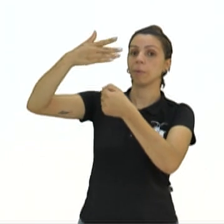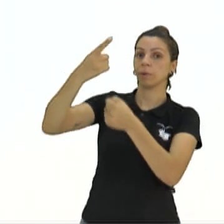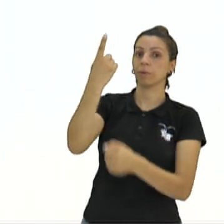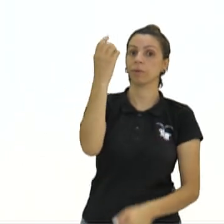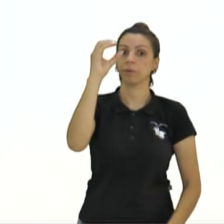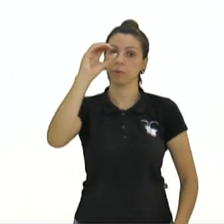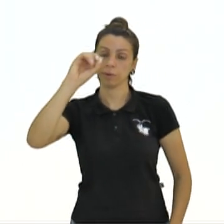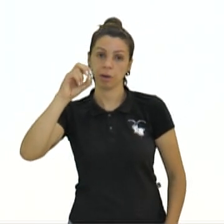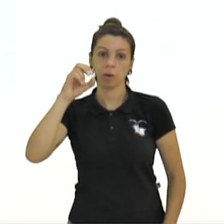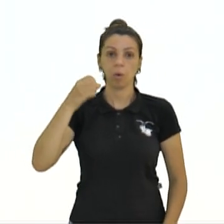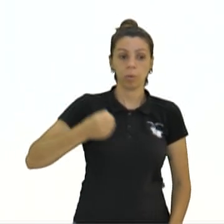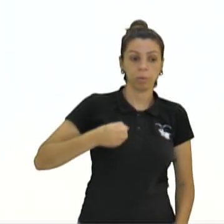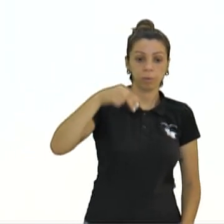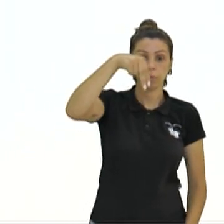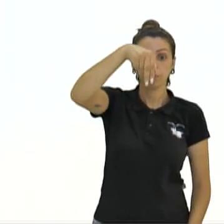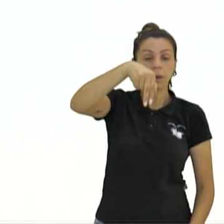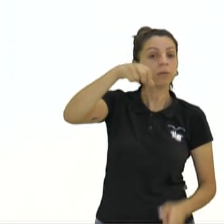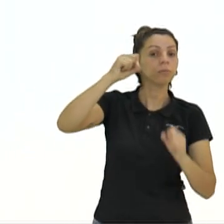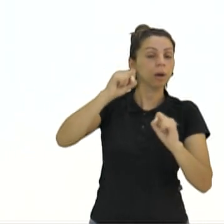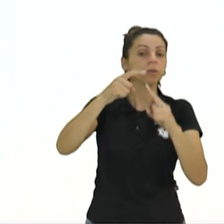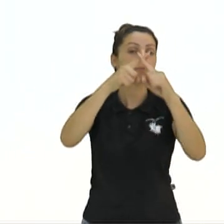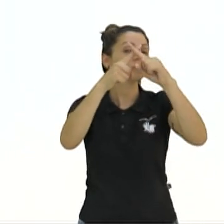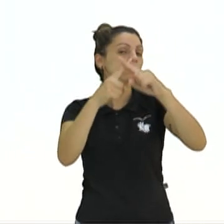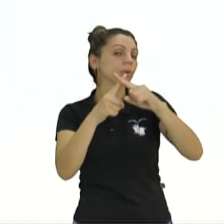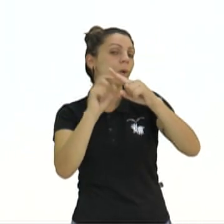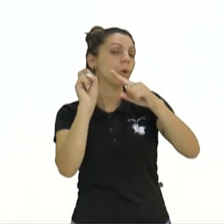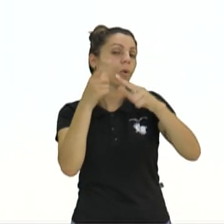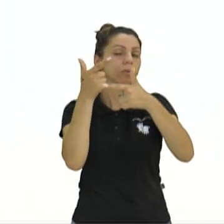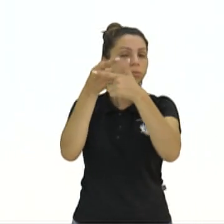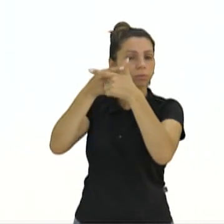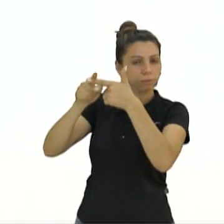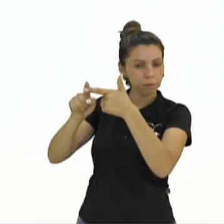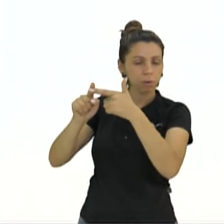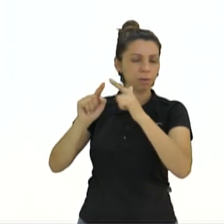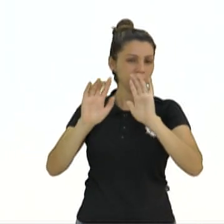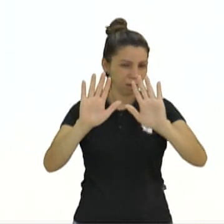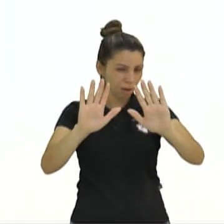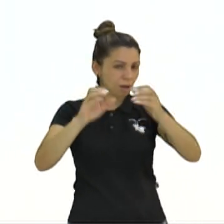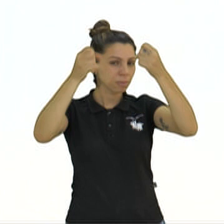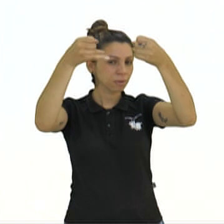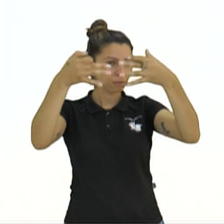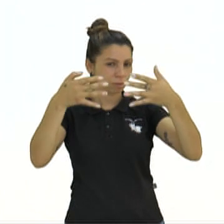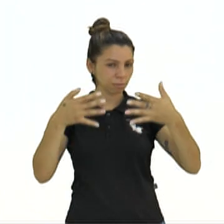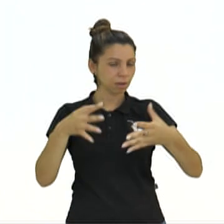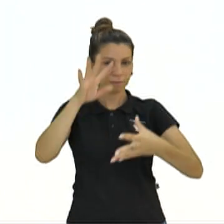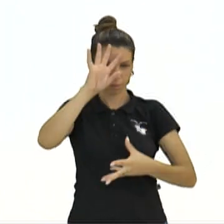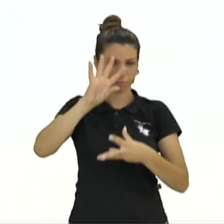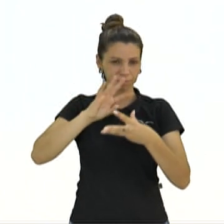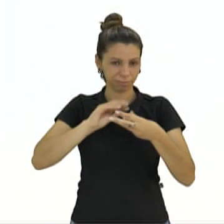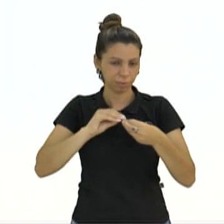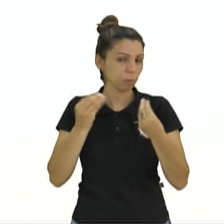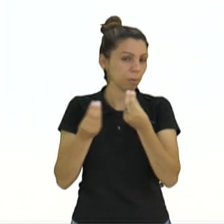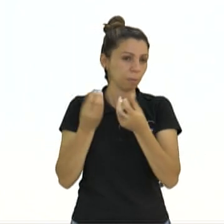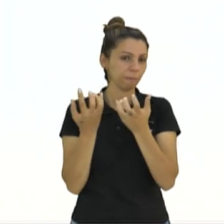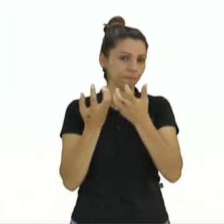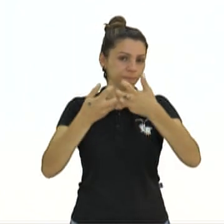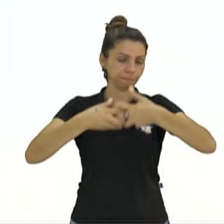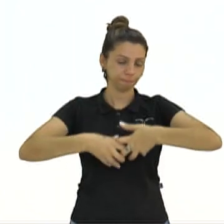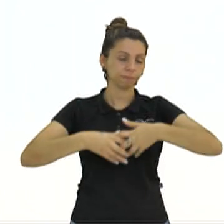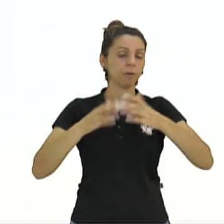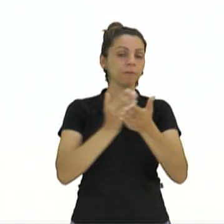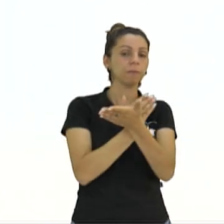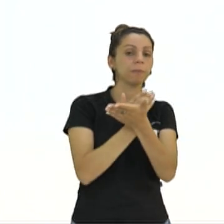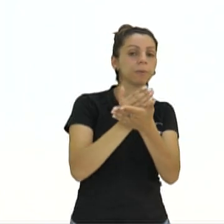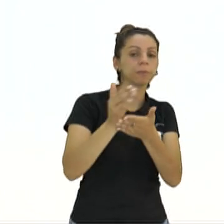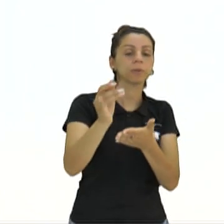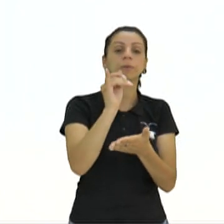ser multiplicado ou dividido, tá? Você já vai entender, parece meio obscuro, mas você já vai entender como a coisa funciona. Nós vamos começar